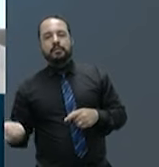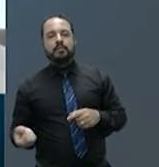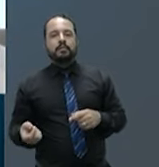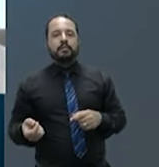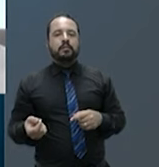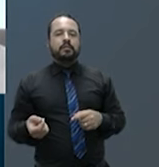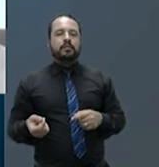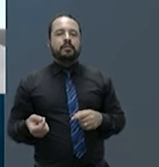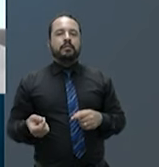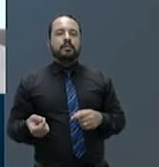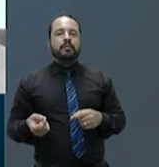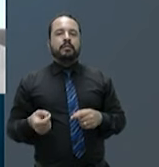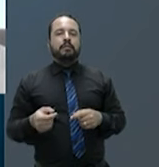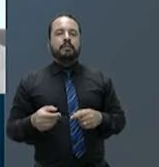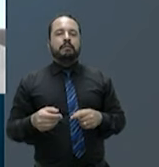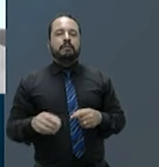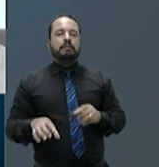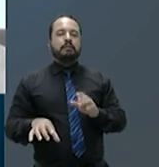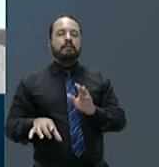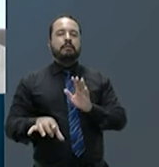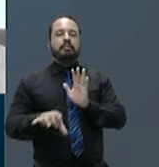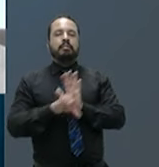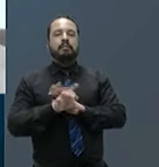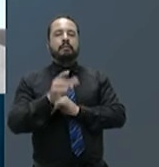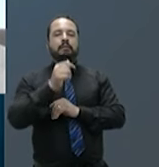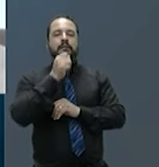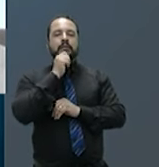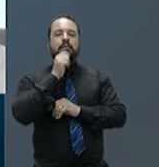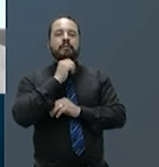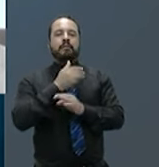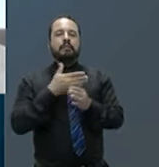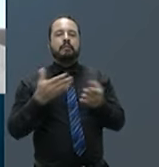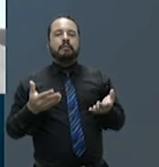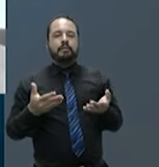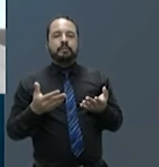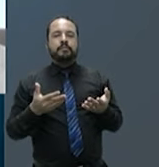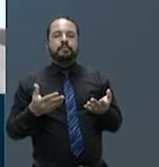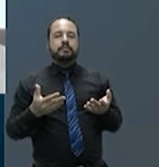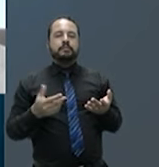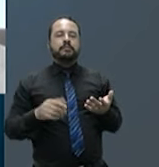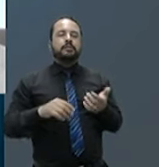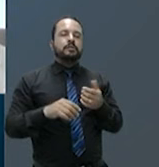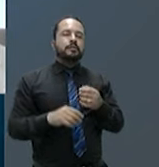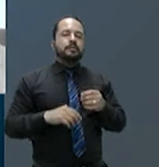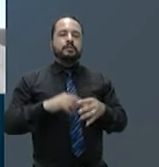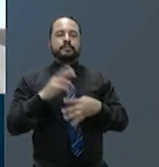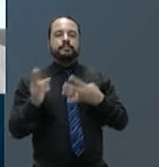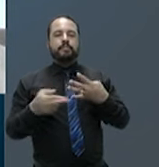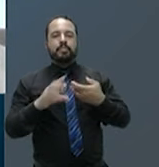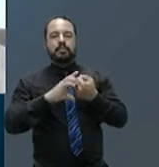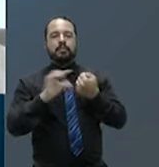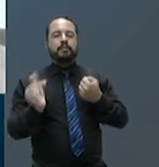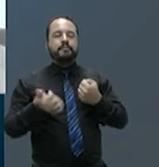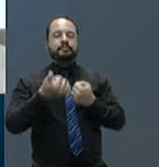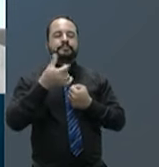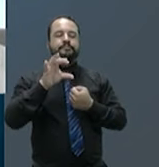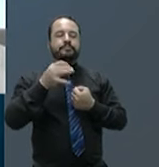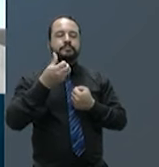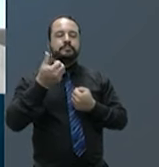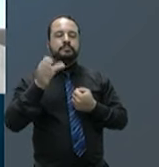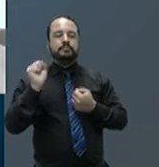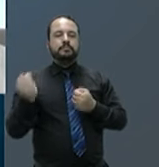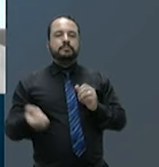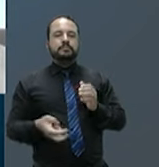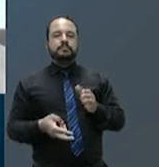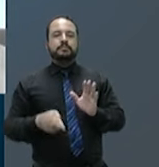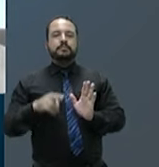que não foi atendido tampouco o requisito do inciso 2 do artigo 216-D do regimento